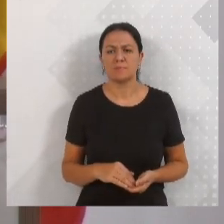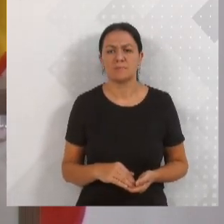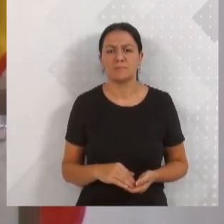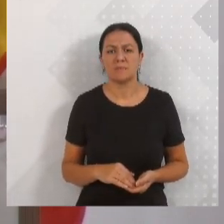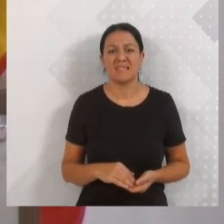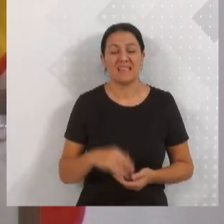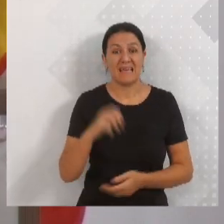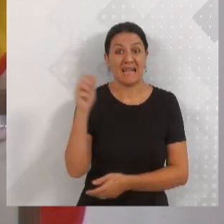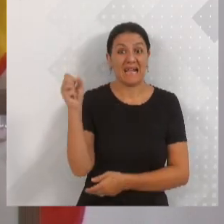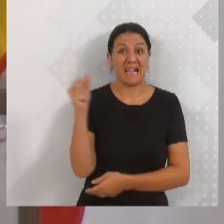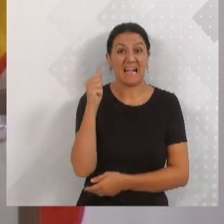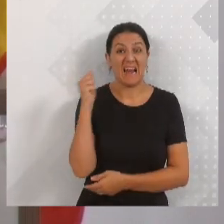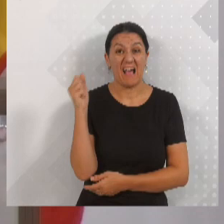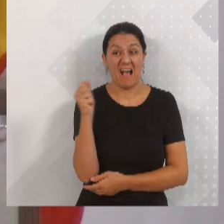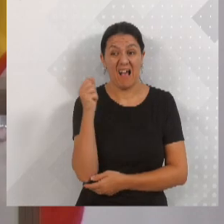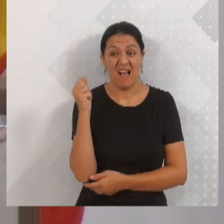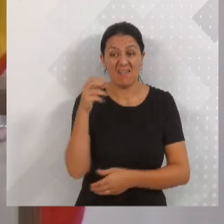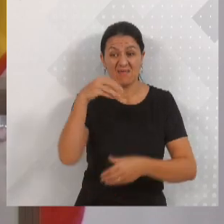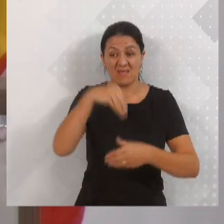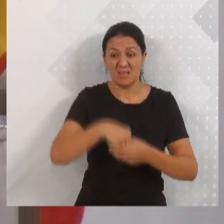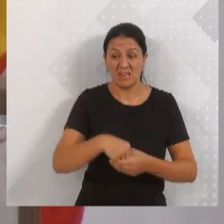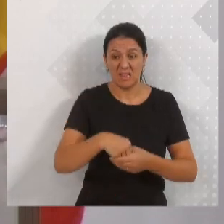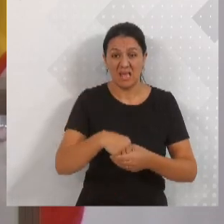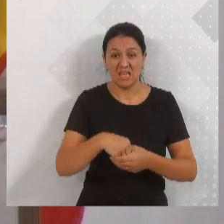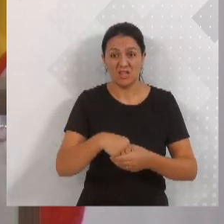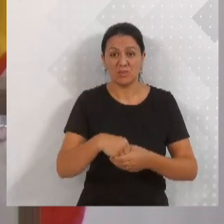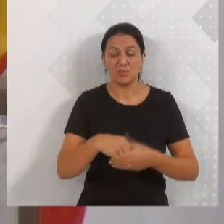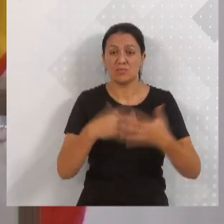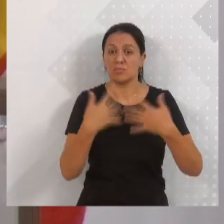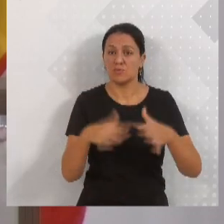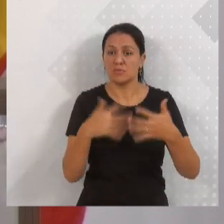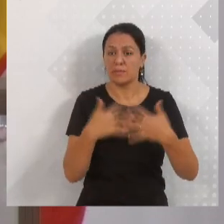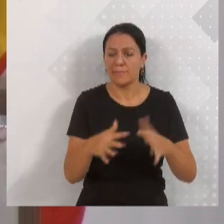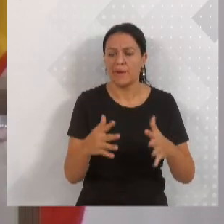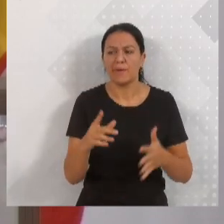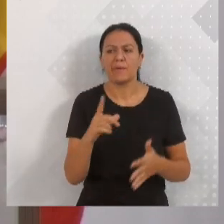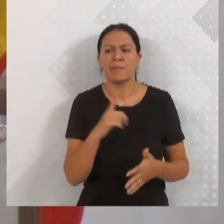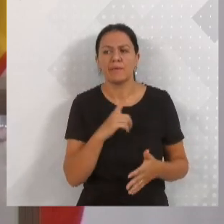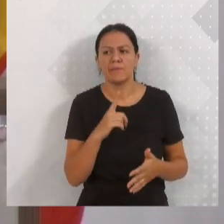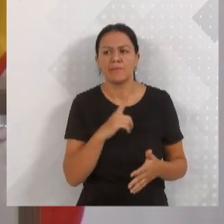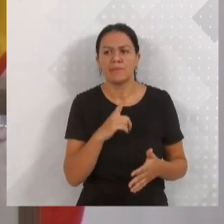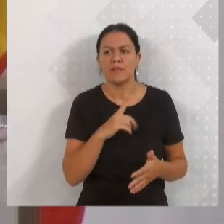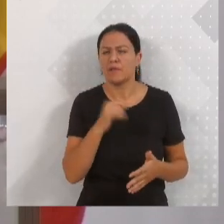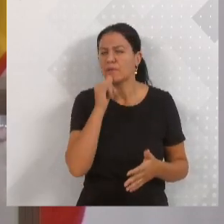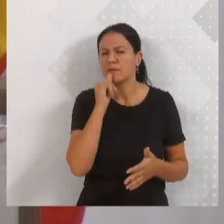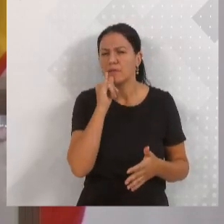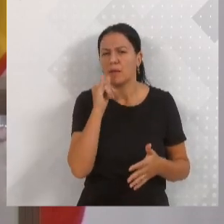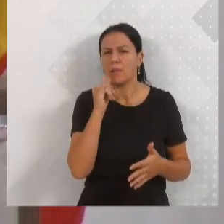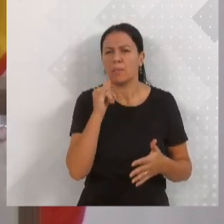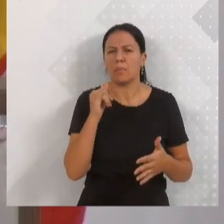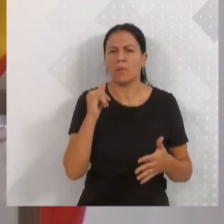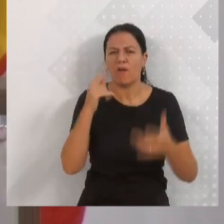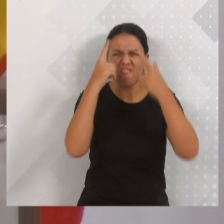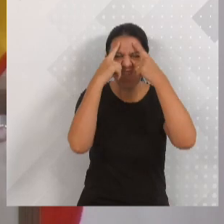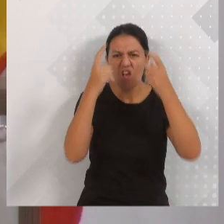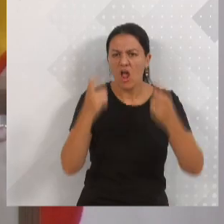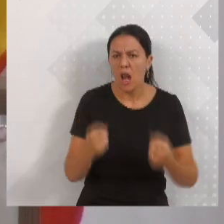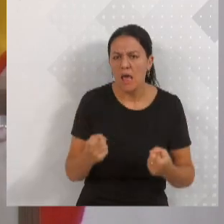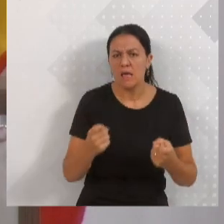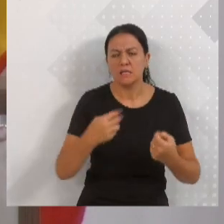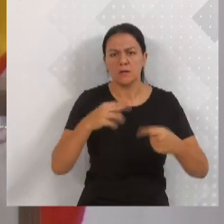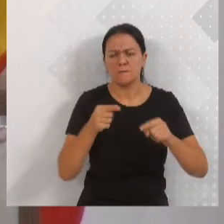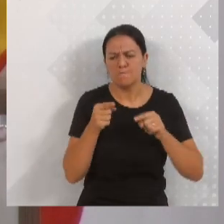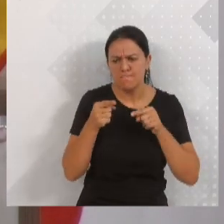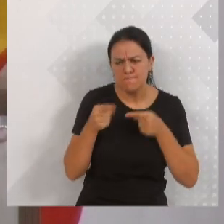gravidade dentro dos terminais urbanos que envolveram eh agressões ou mesmo eh ameaças